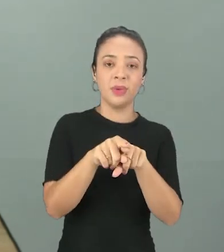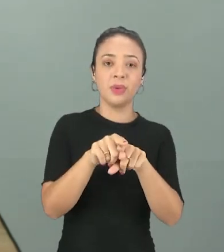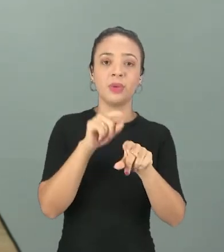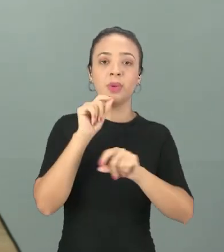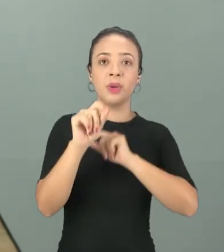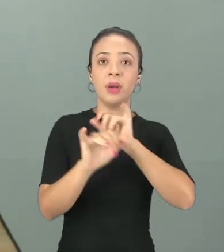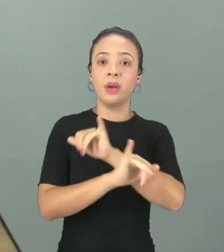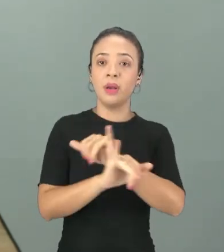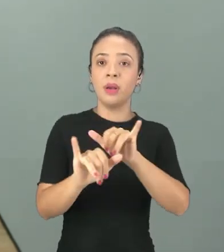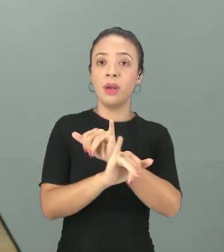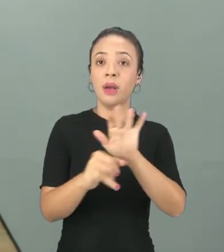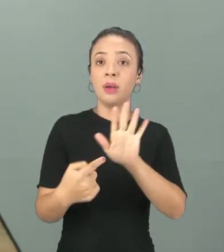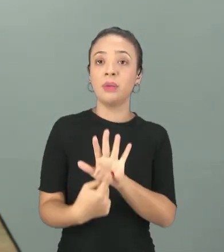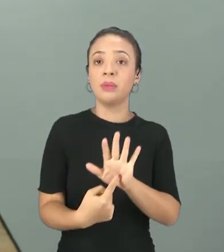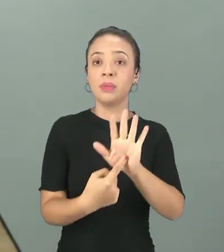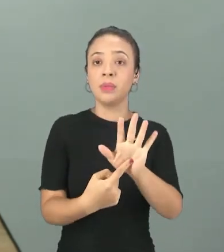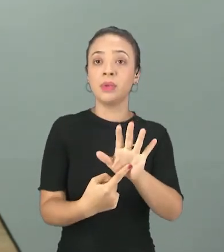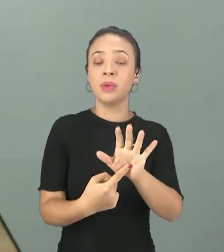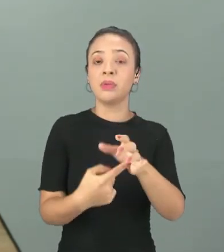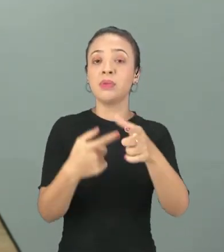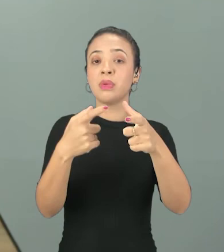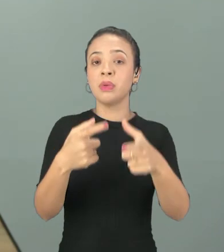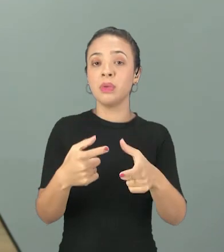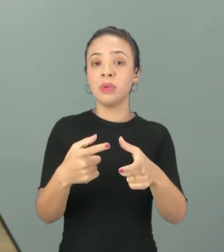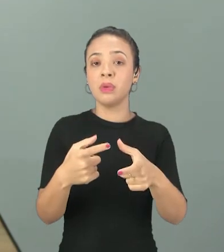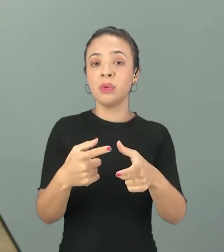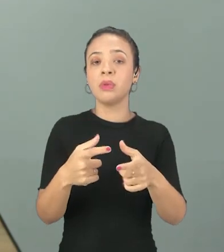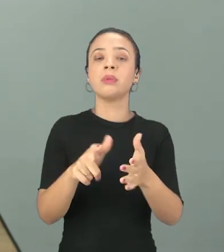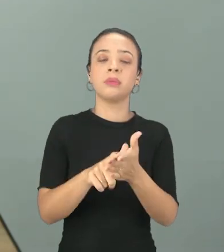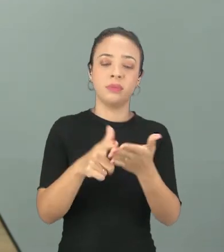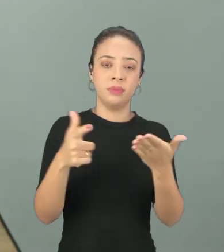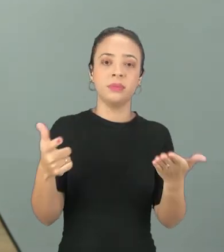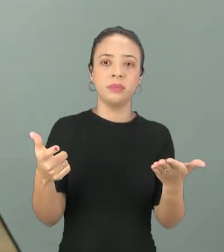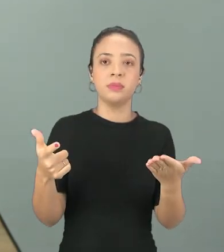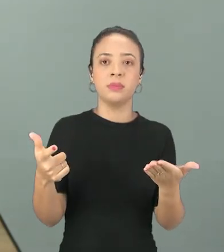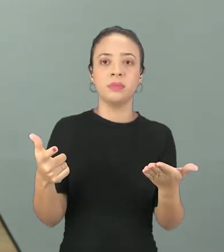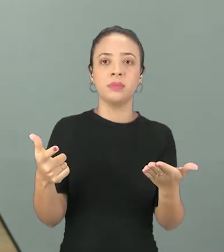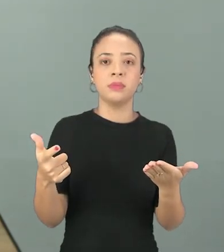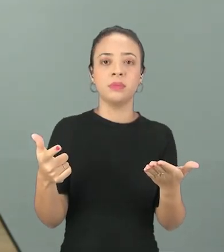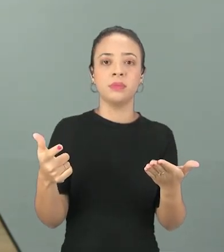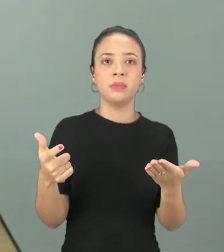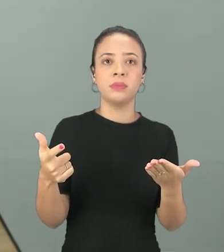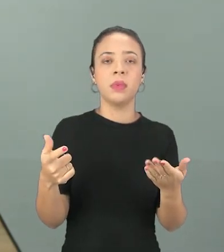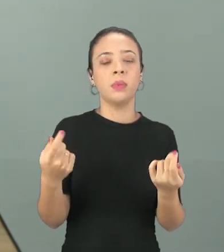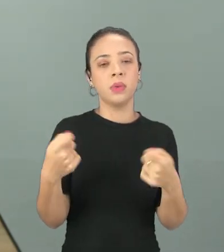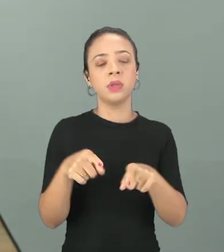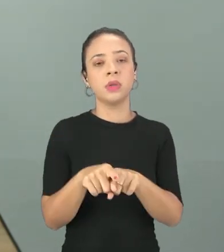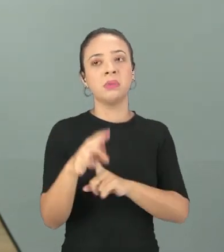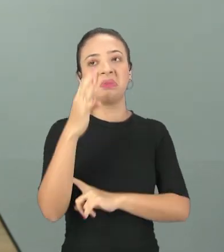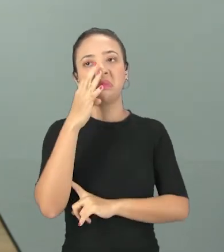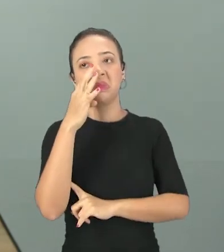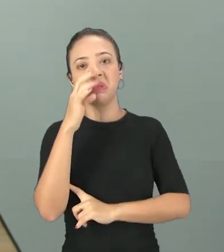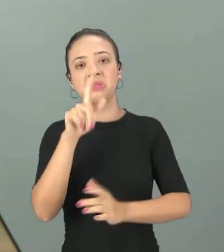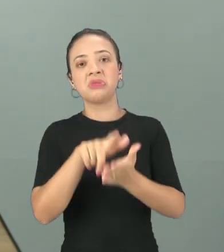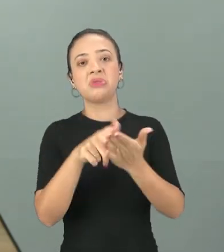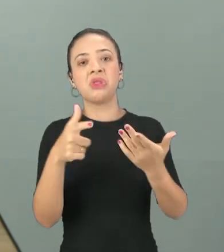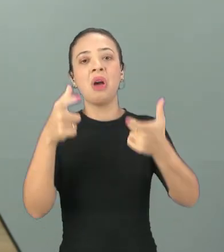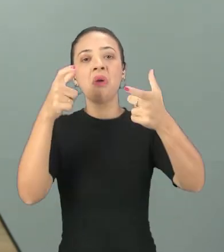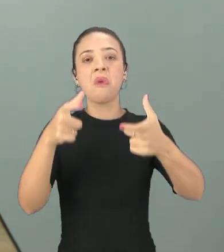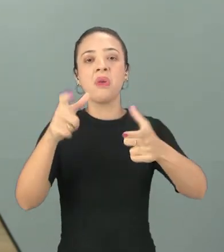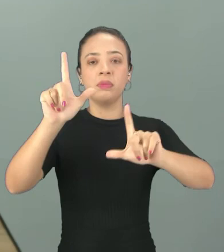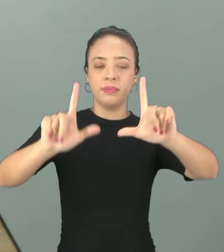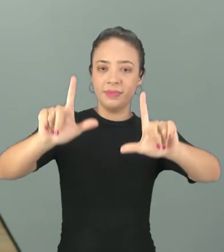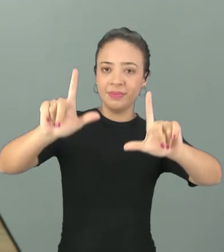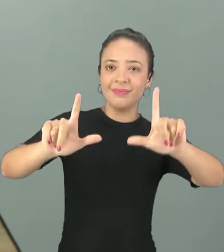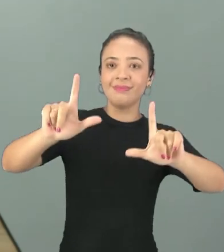são apresentadas onde? Em jornais, né? A gente também pode assistir jornais pela